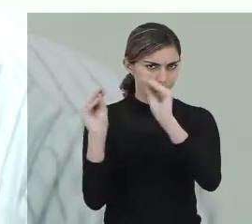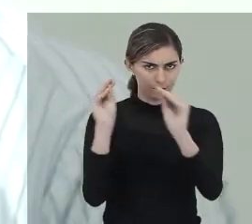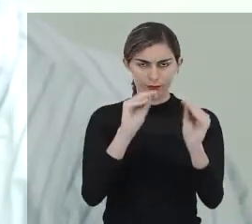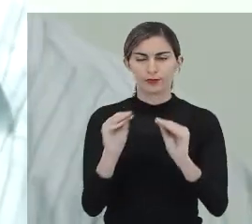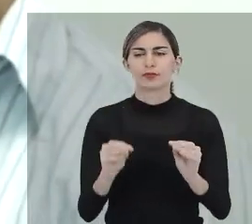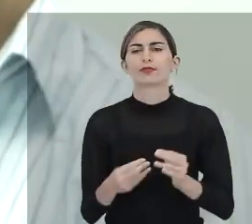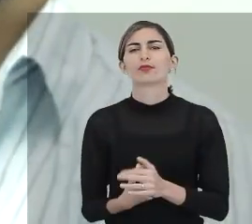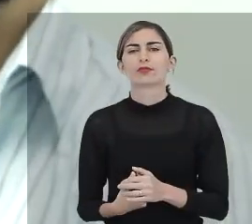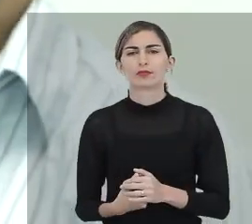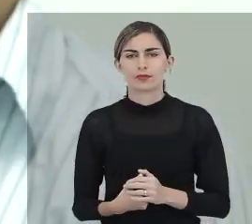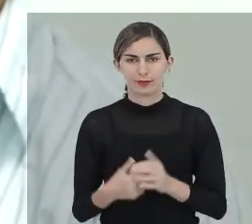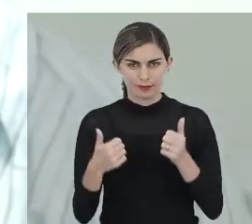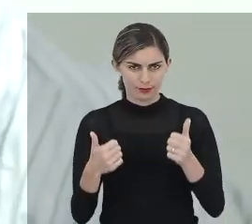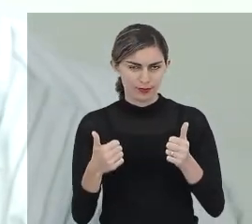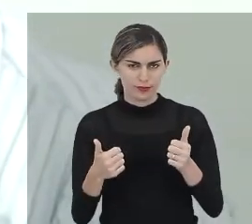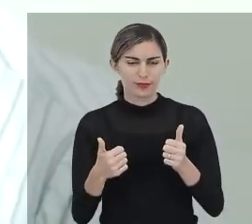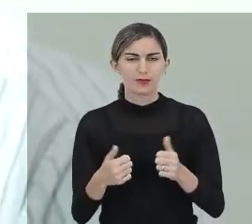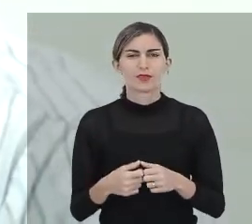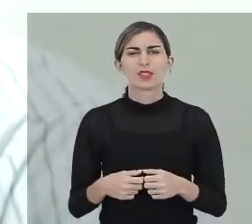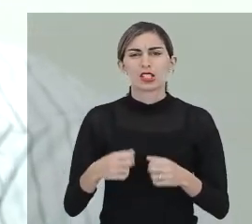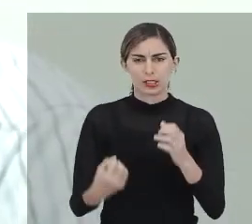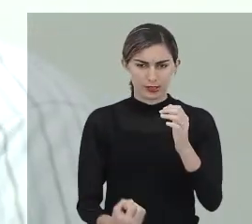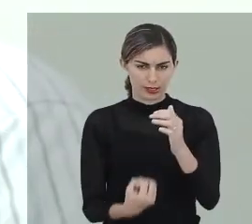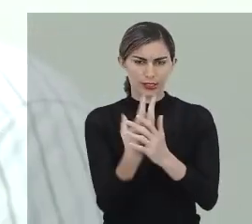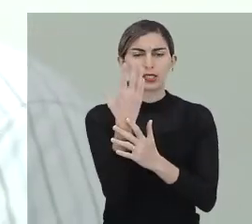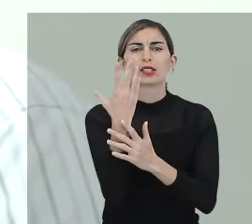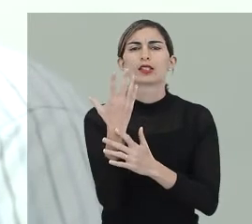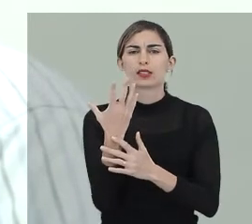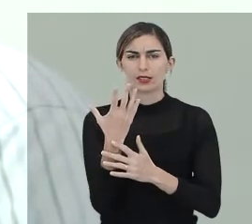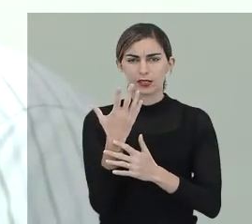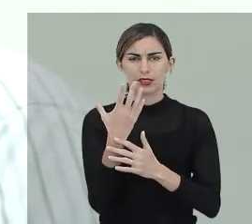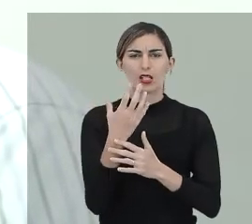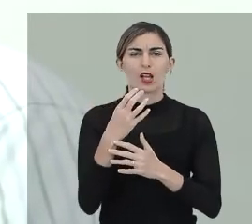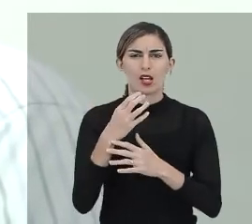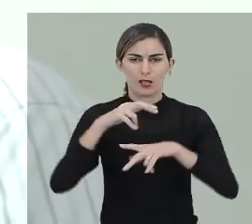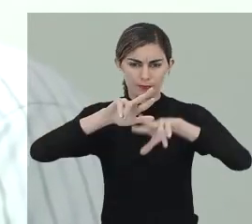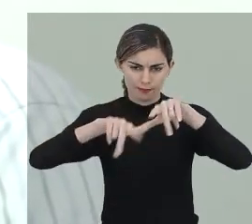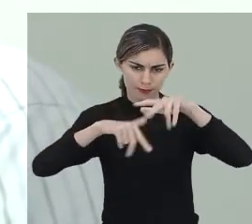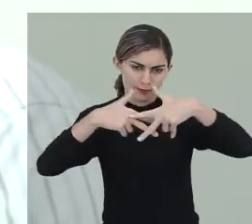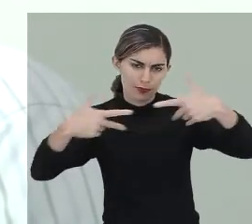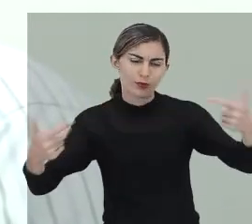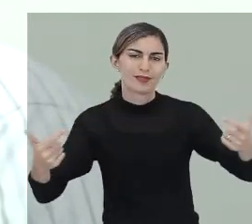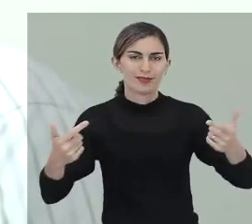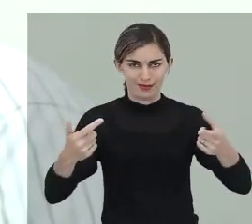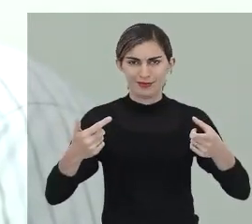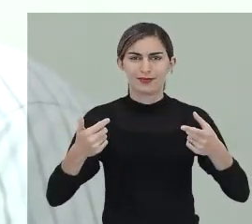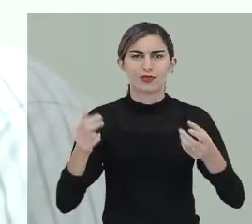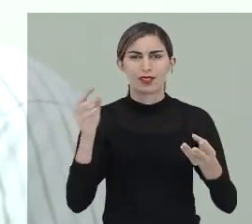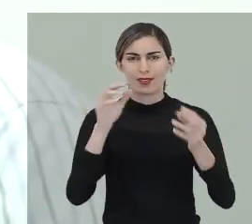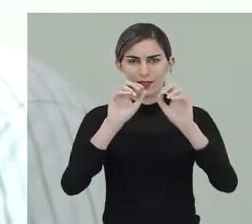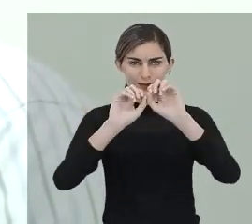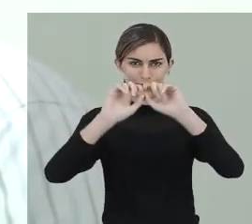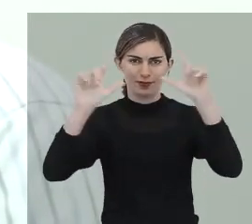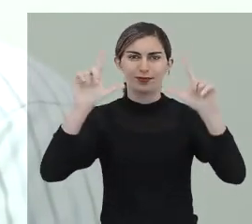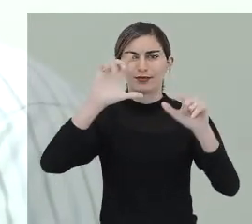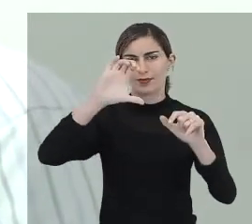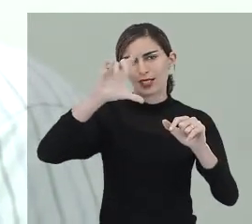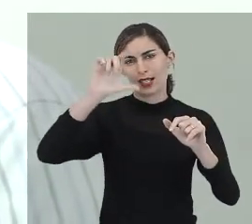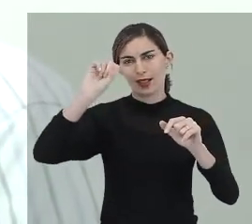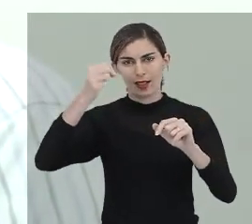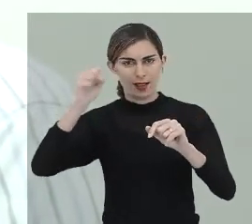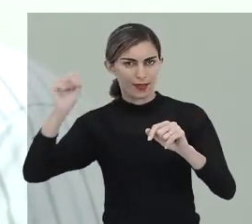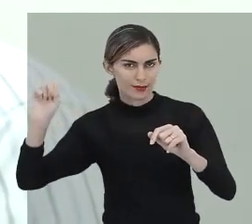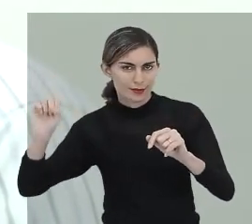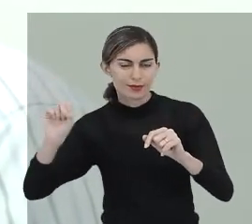os componentes dinamicamente. Então, em vez de criar os objetos dinamicamente aqui na classe Activity, eu vou colocar esses